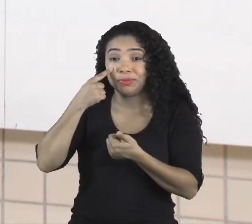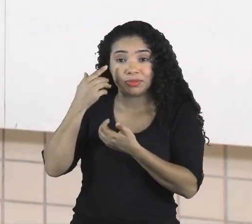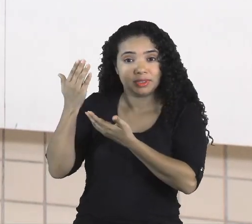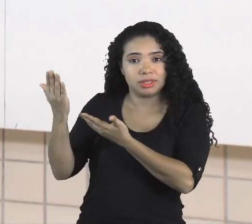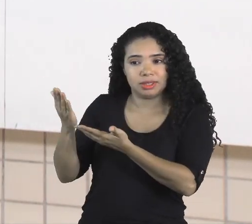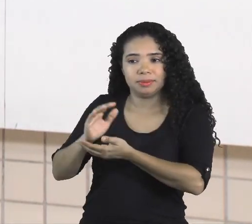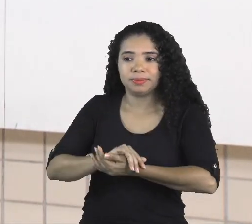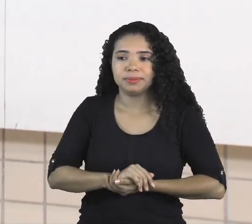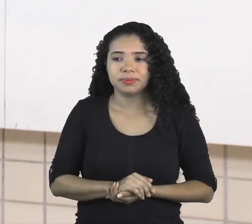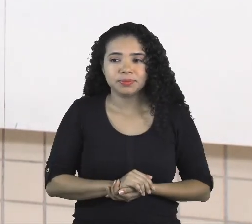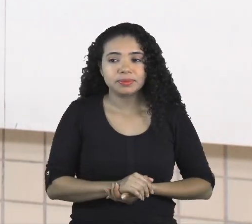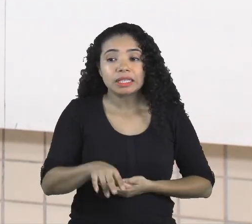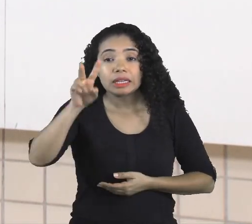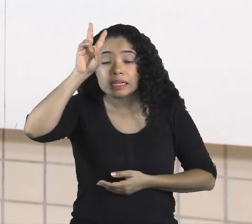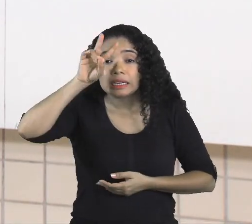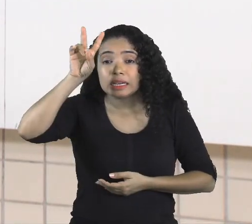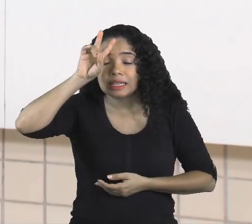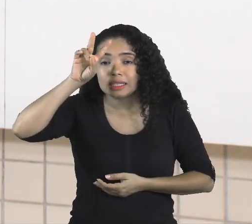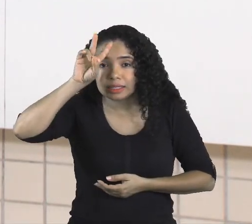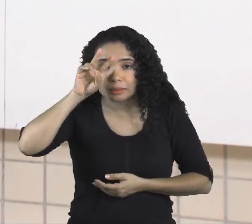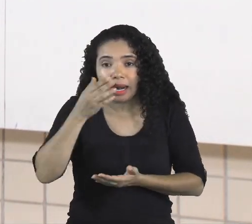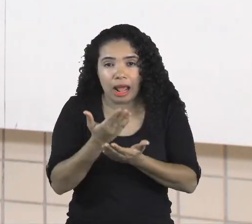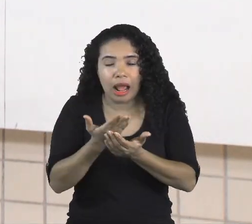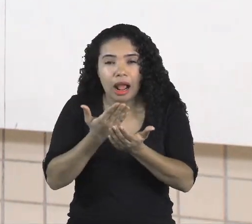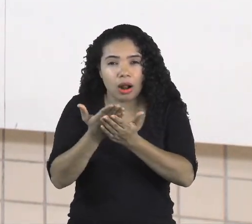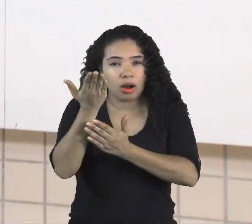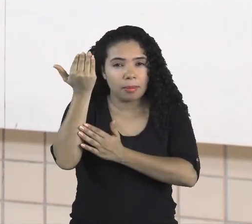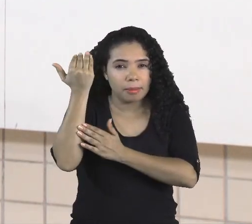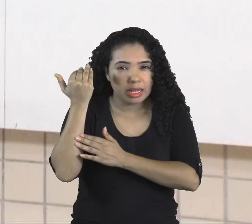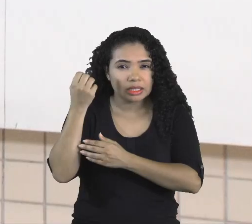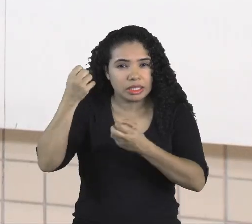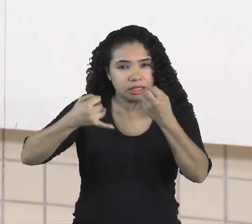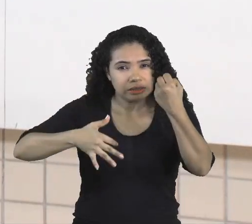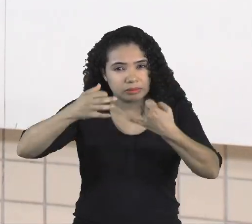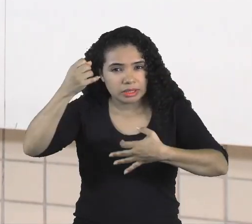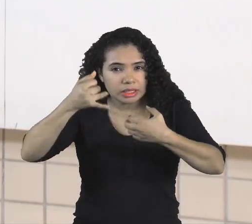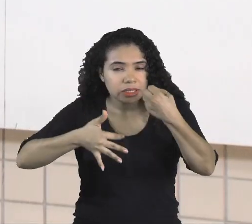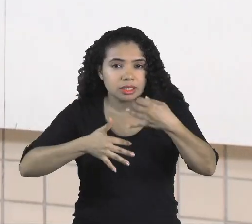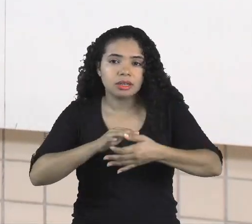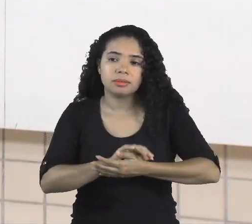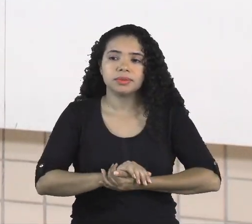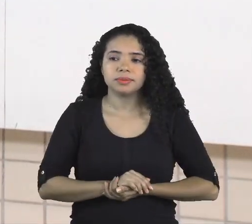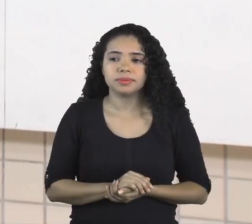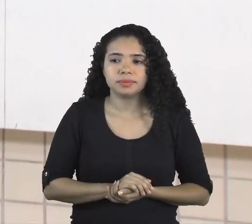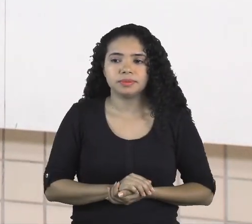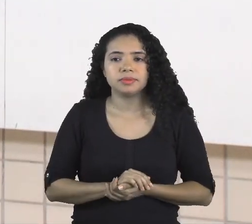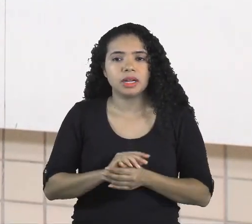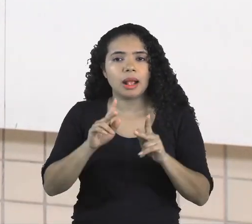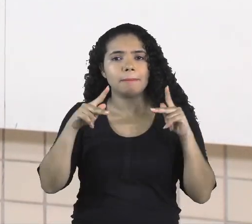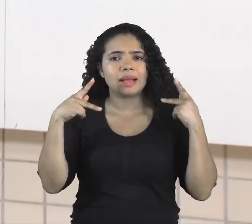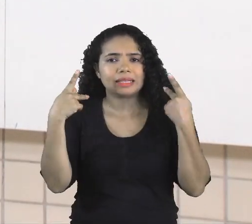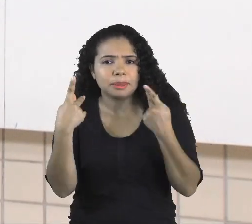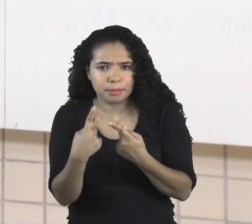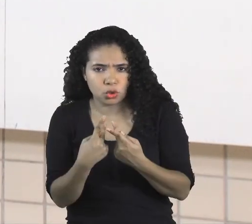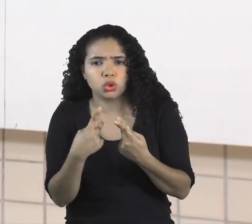comigo. Lembra que nas nossas aulas passadas nós falamos patrimônio